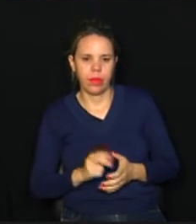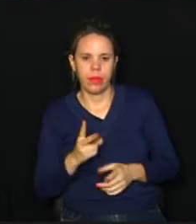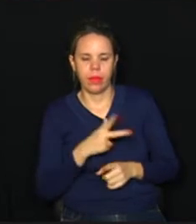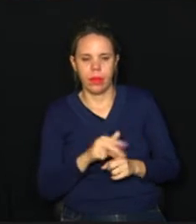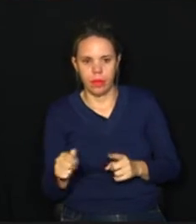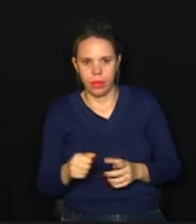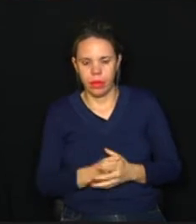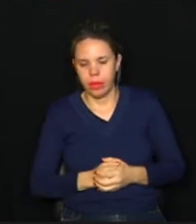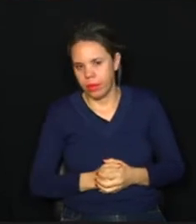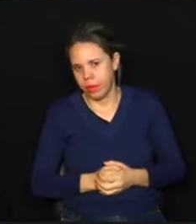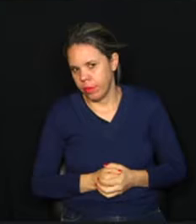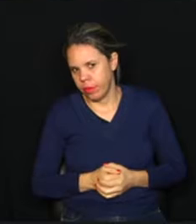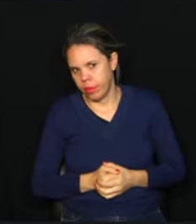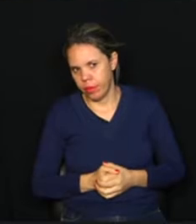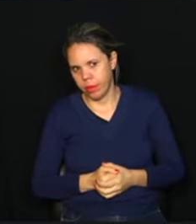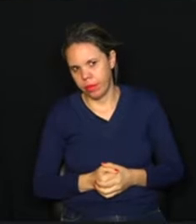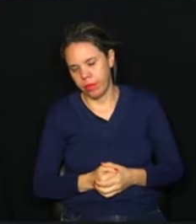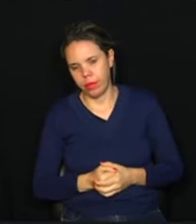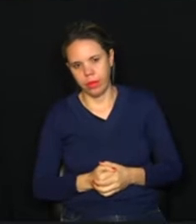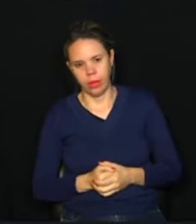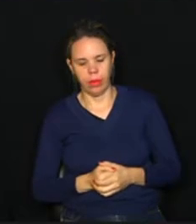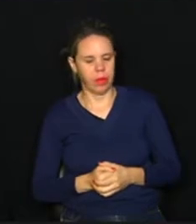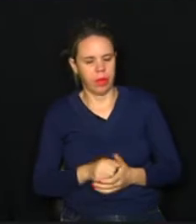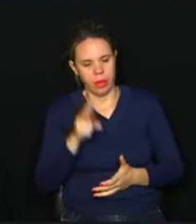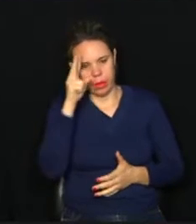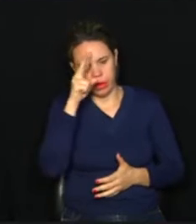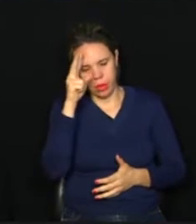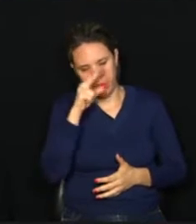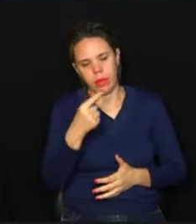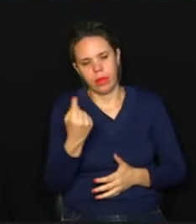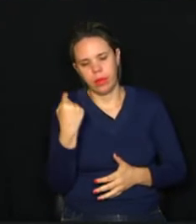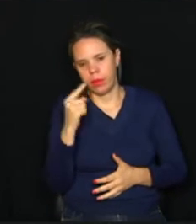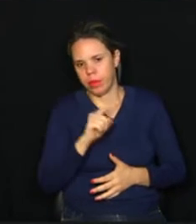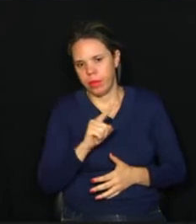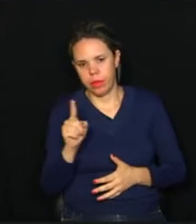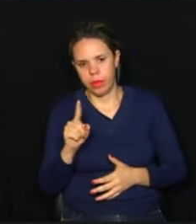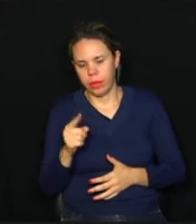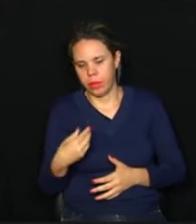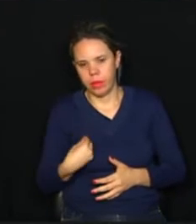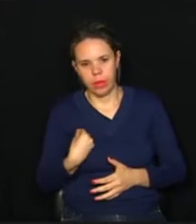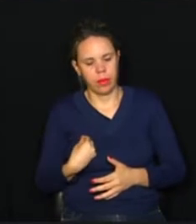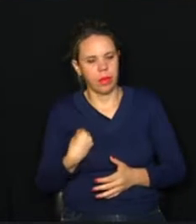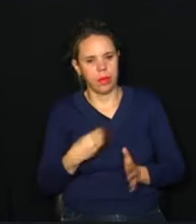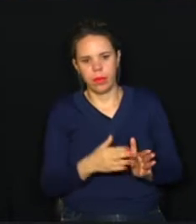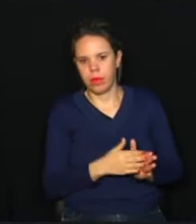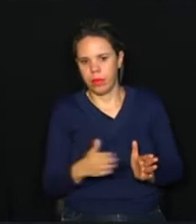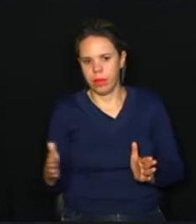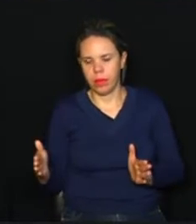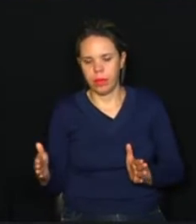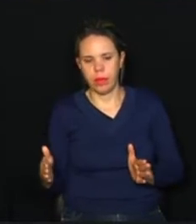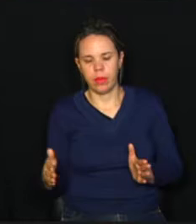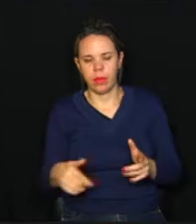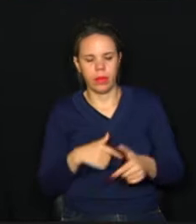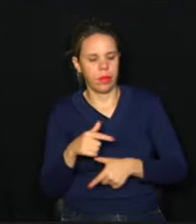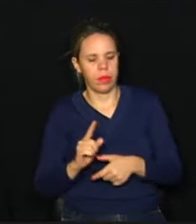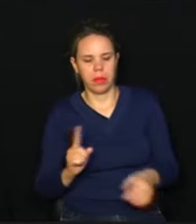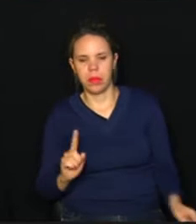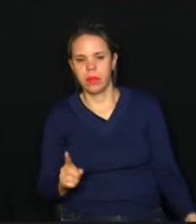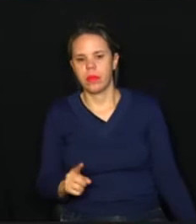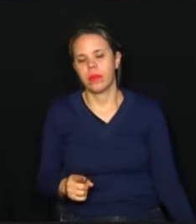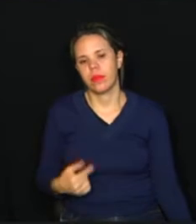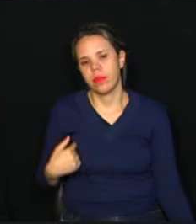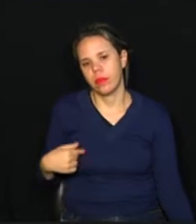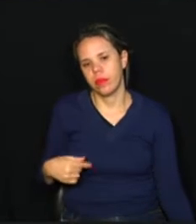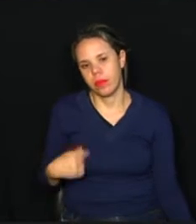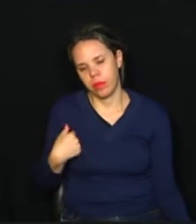superado. Não me lembro e não vivi durante a minha fase de trabalho, onde eu fui